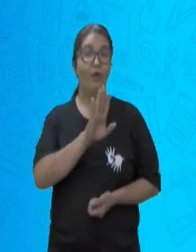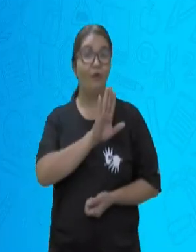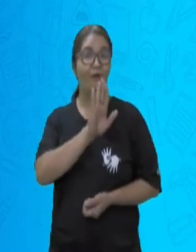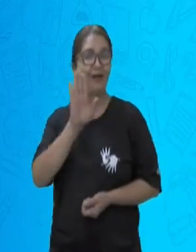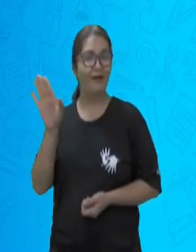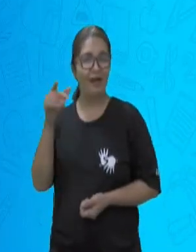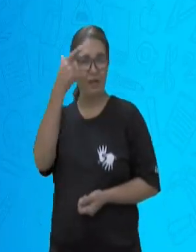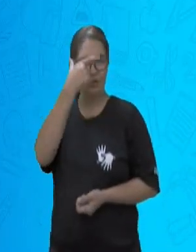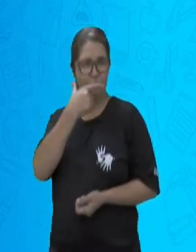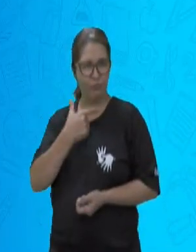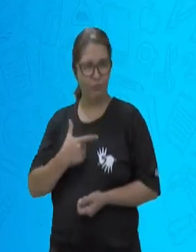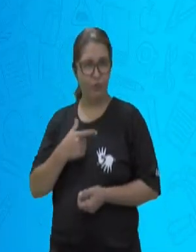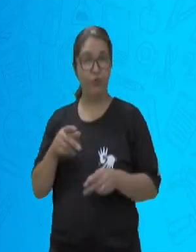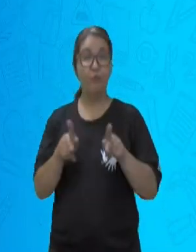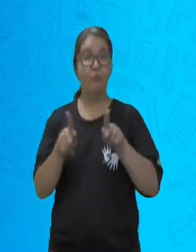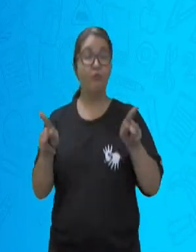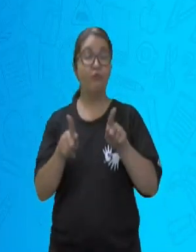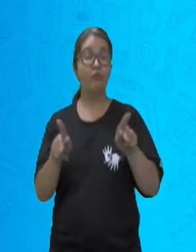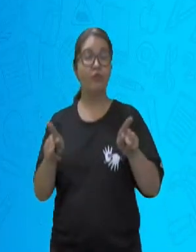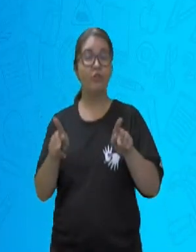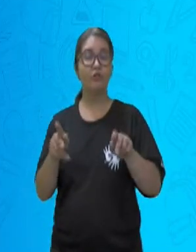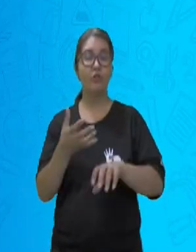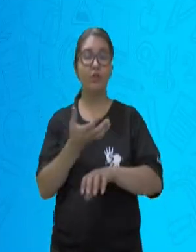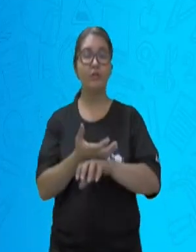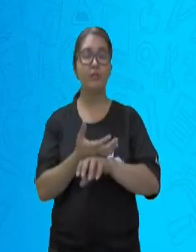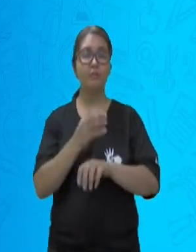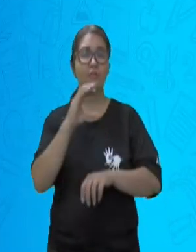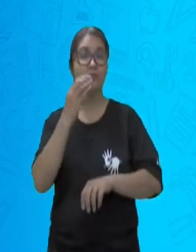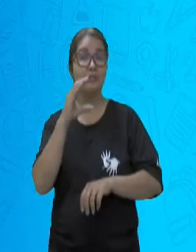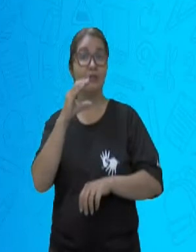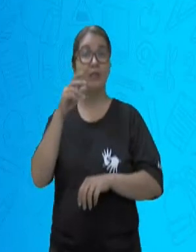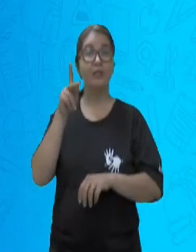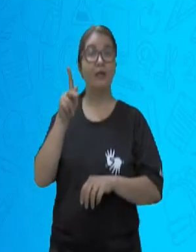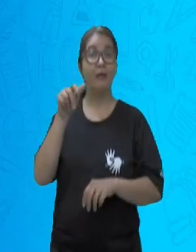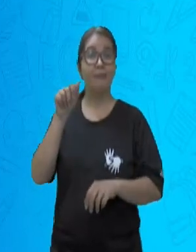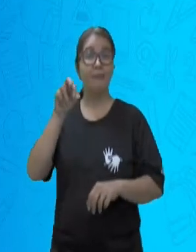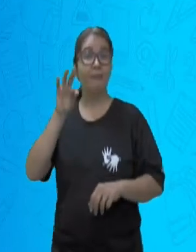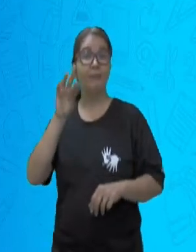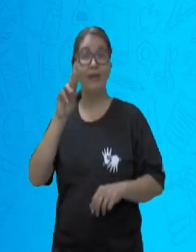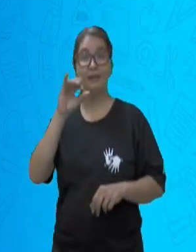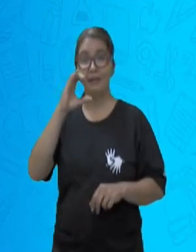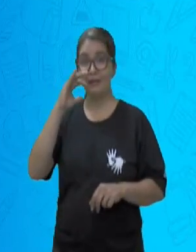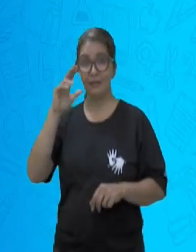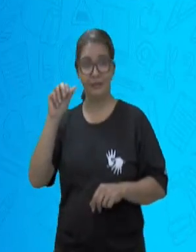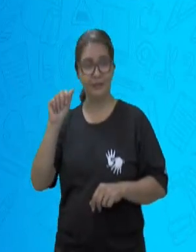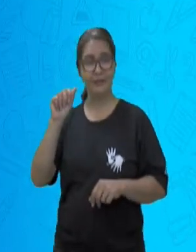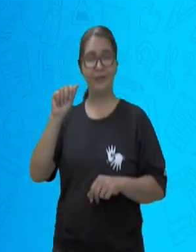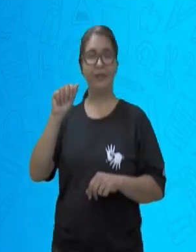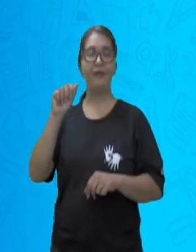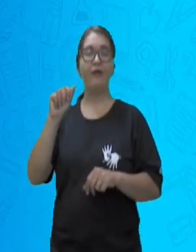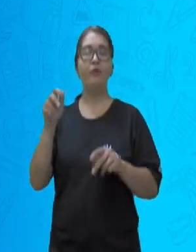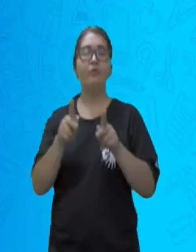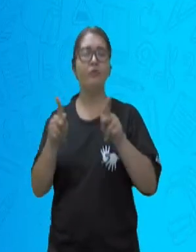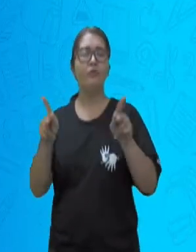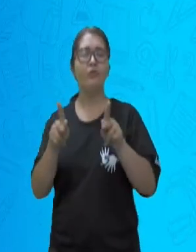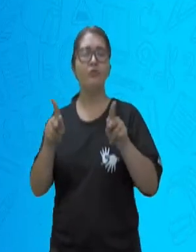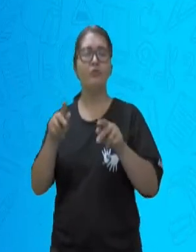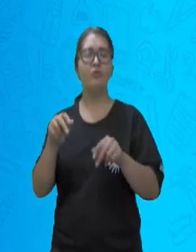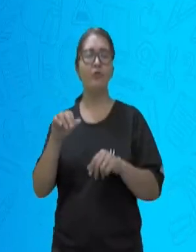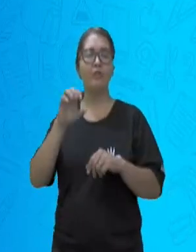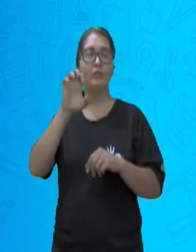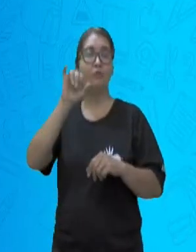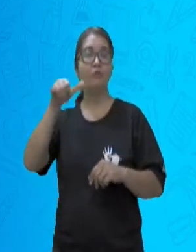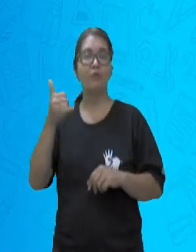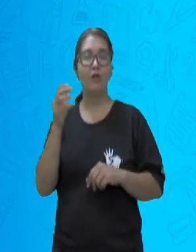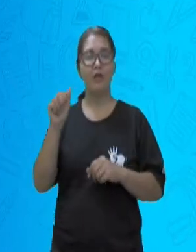Olá, sou a professora Patrícia, da Educação de Jovens e Adultos, e na nossa aula de ciências de hoje vamos falar um pouco sobre os tipos